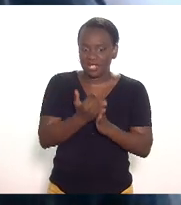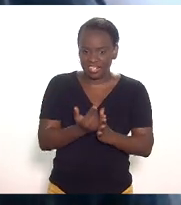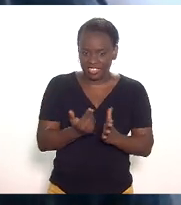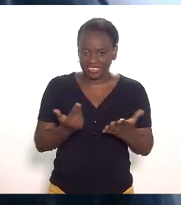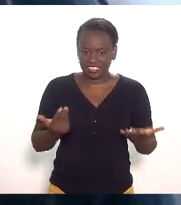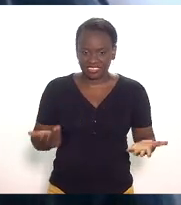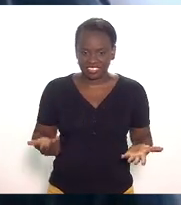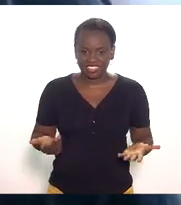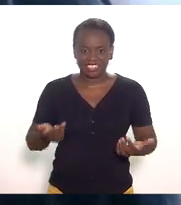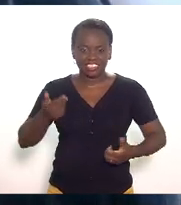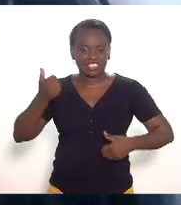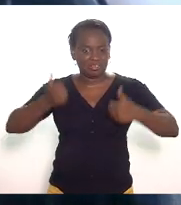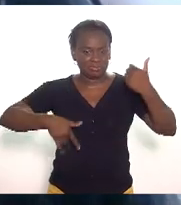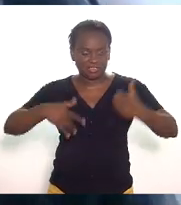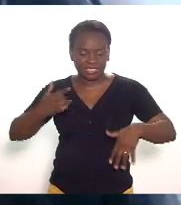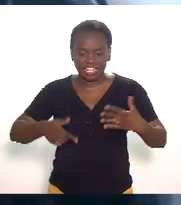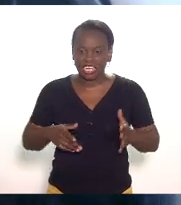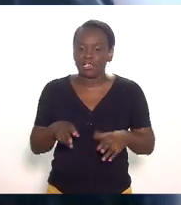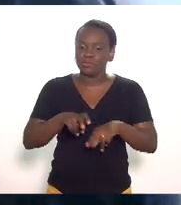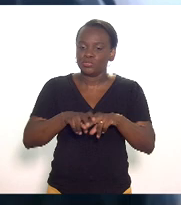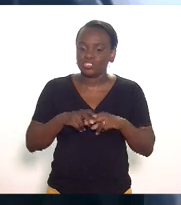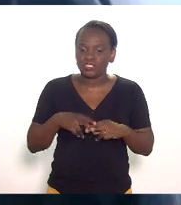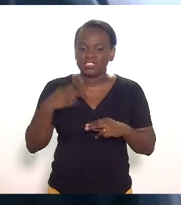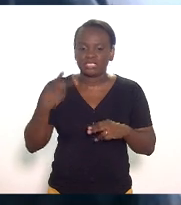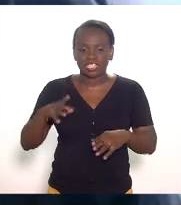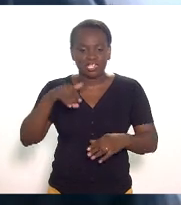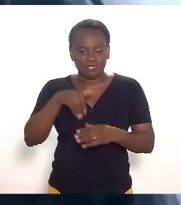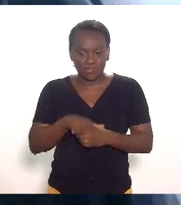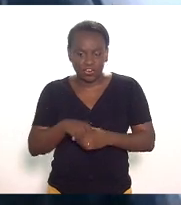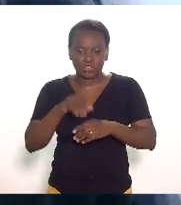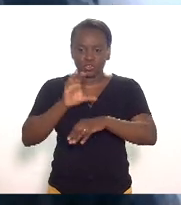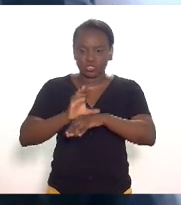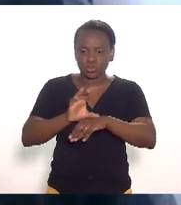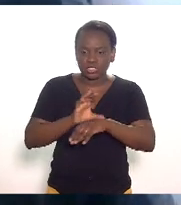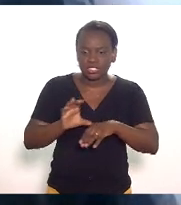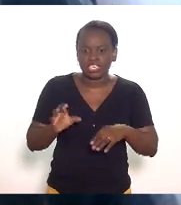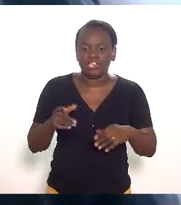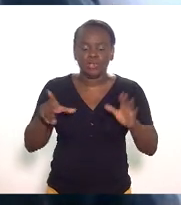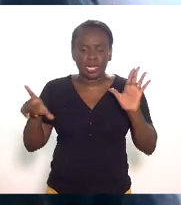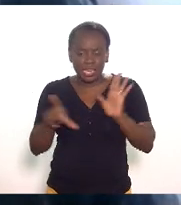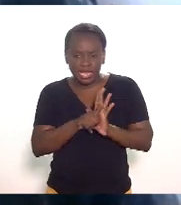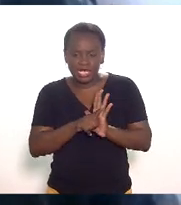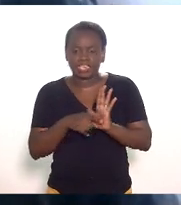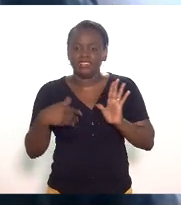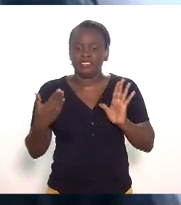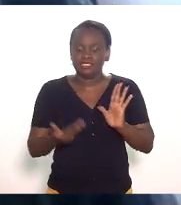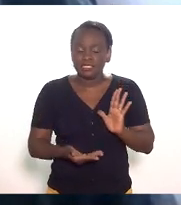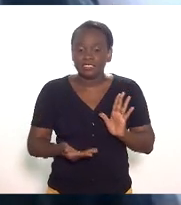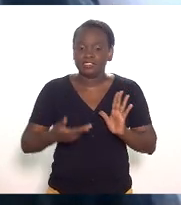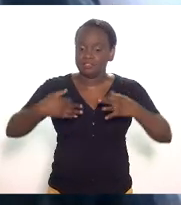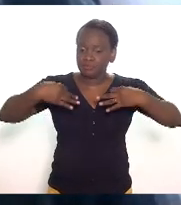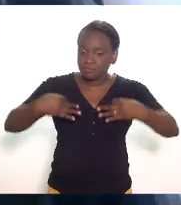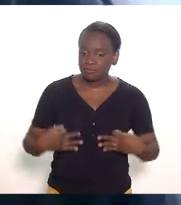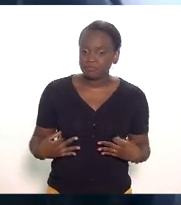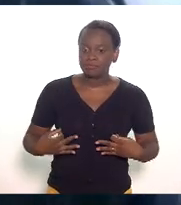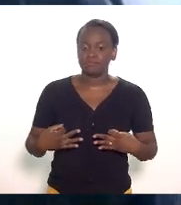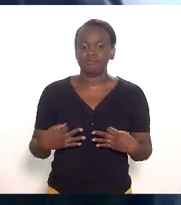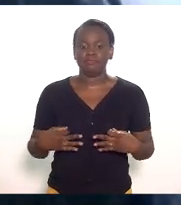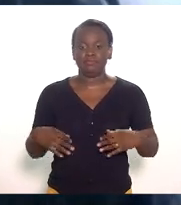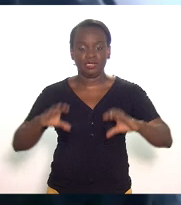em matéria de justificativa constitucional, legal, moral